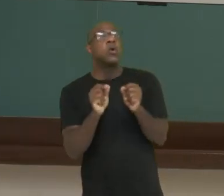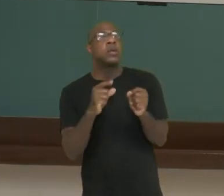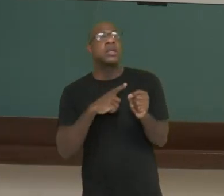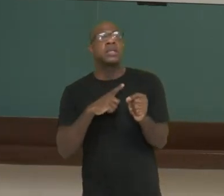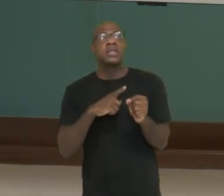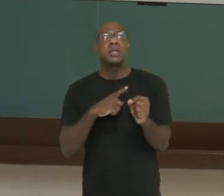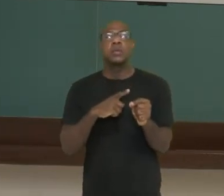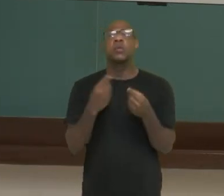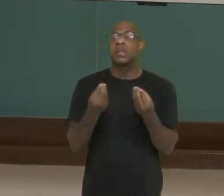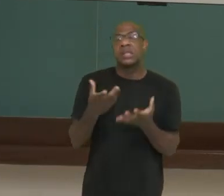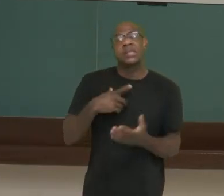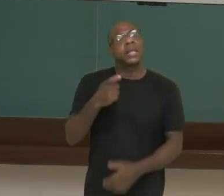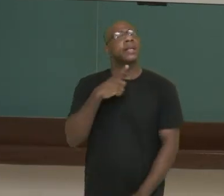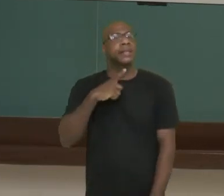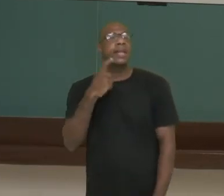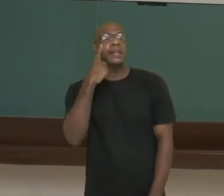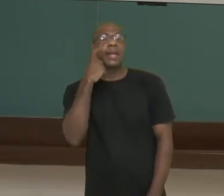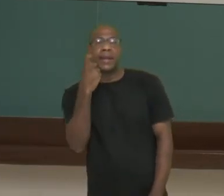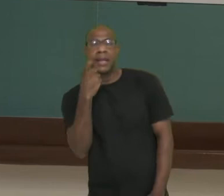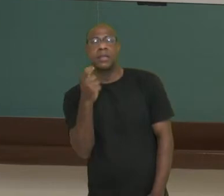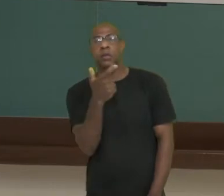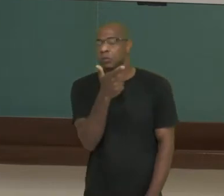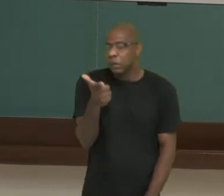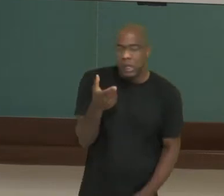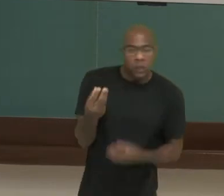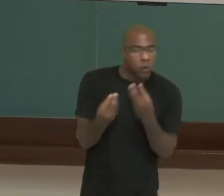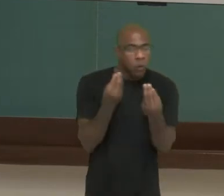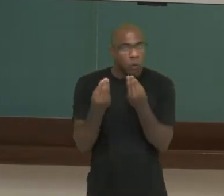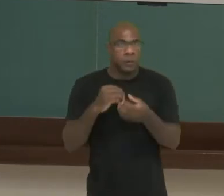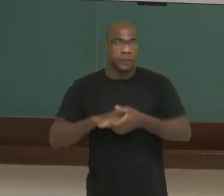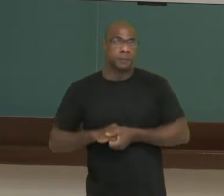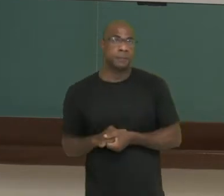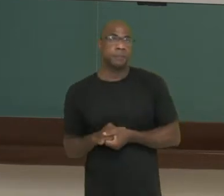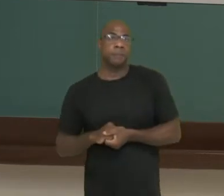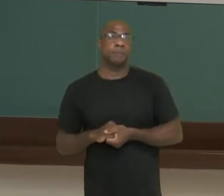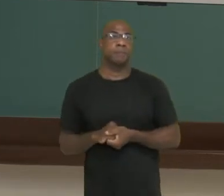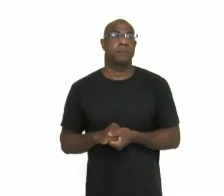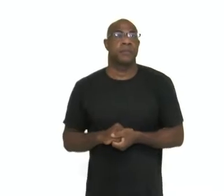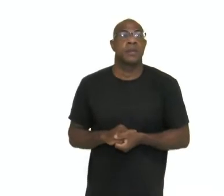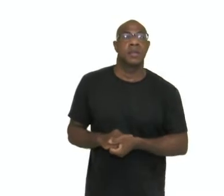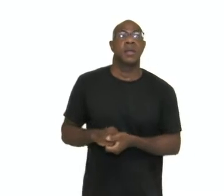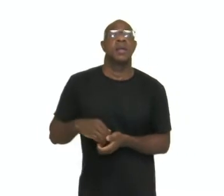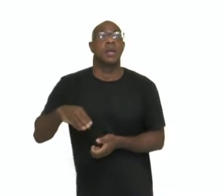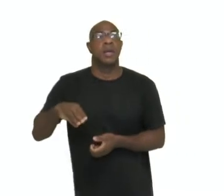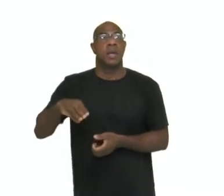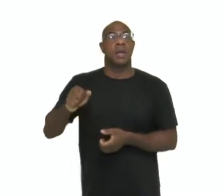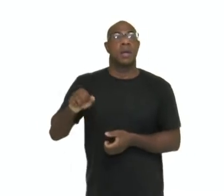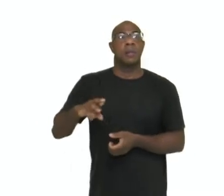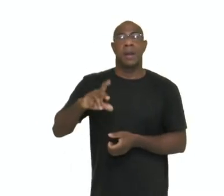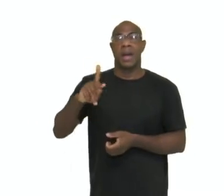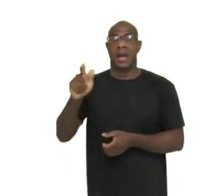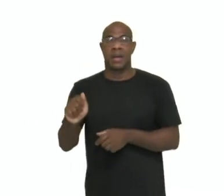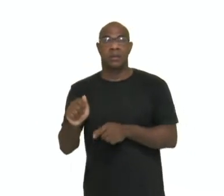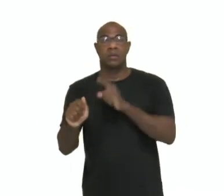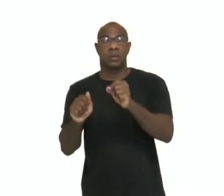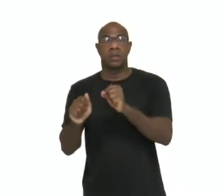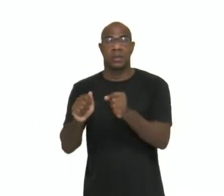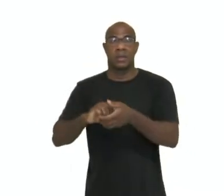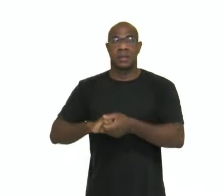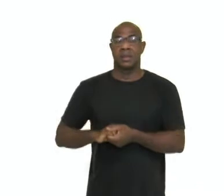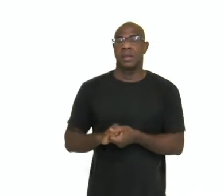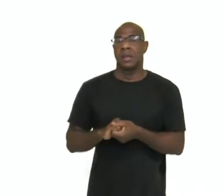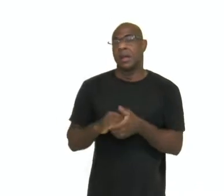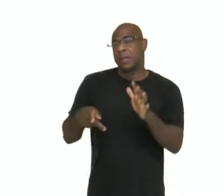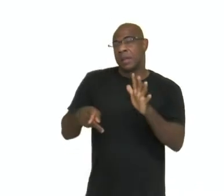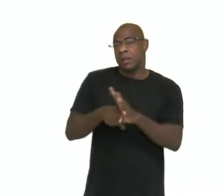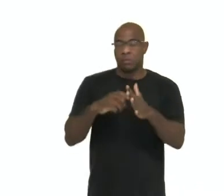gente nos interessa naquele instante. A Márcia quer ser dona do seu próprio negócio, ou seja, ela pretende ser